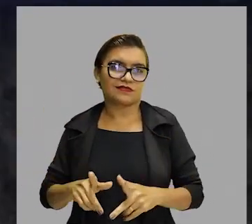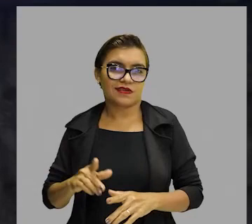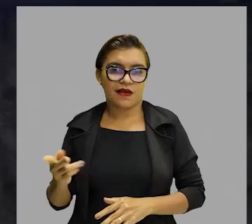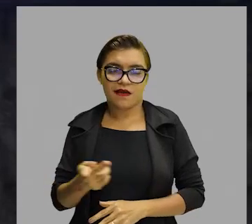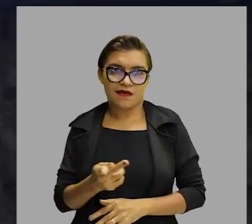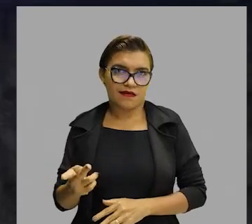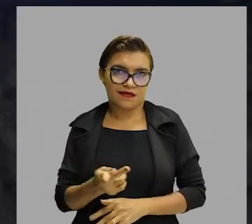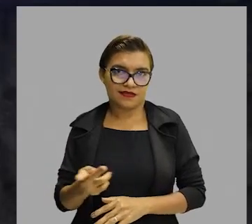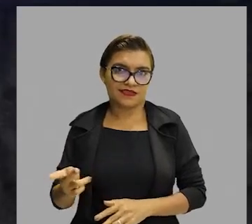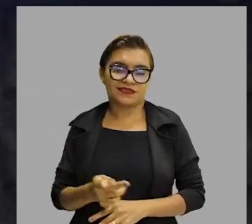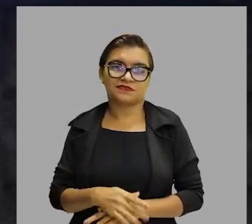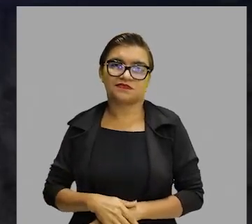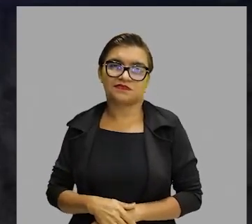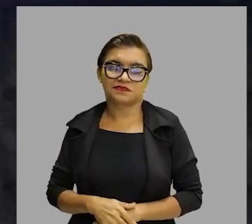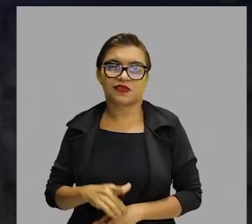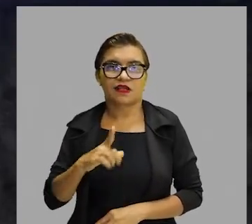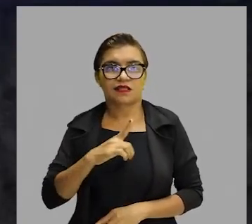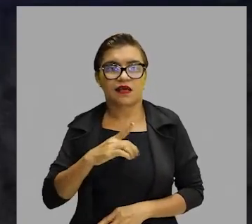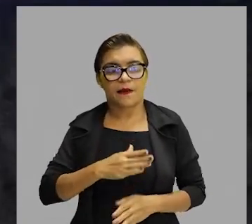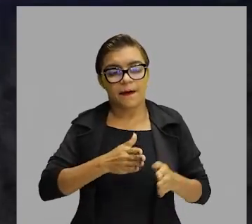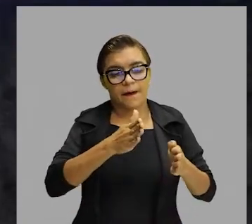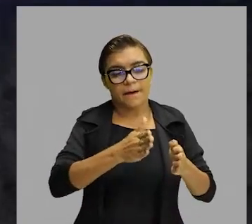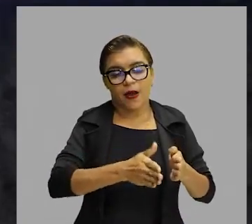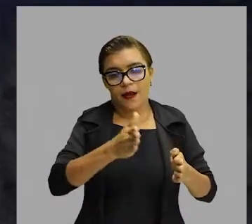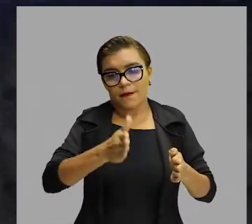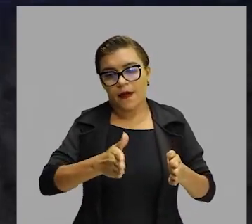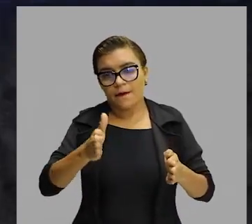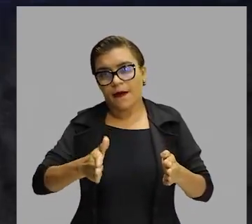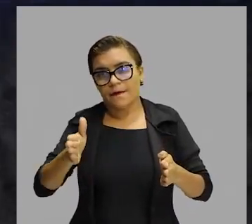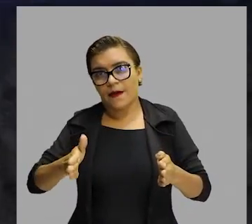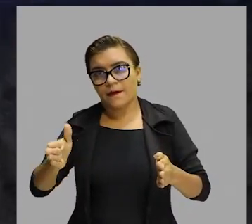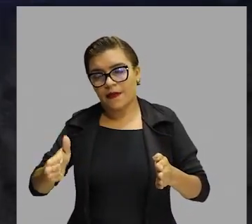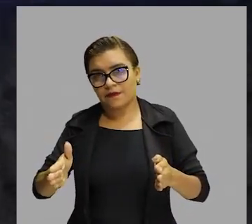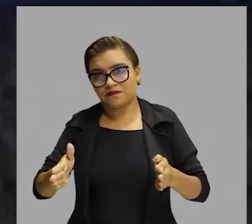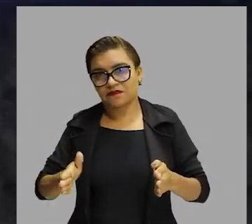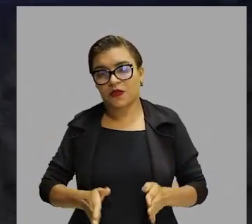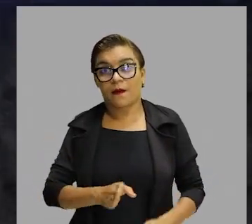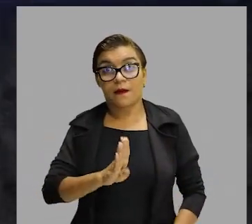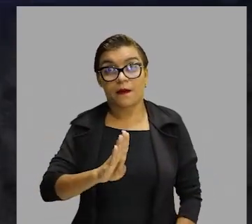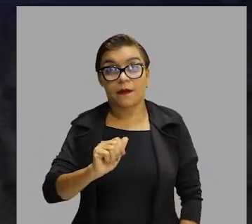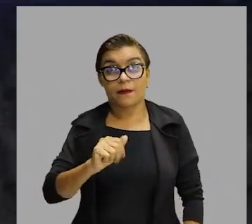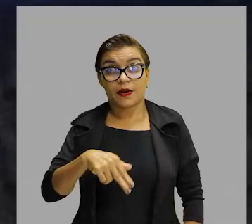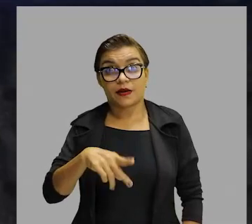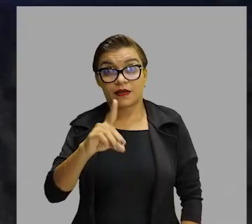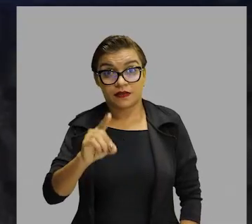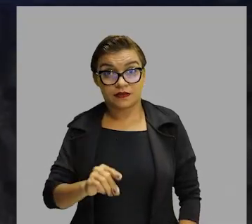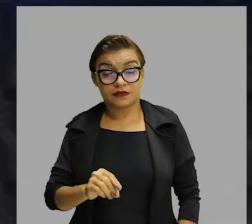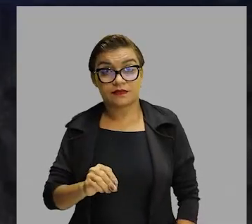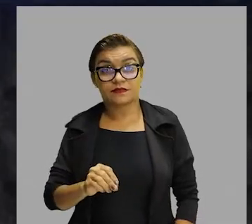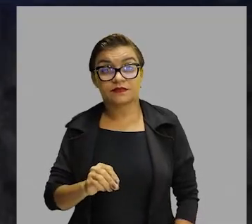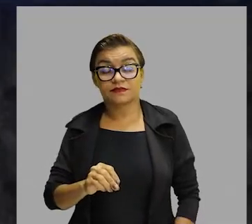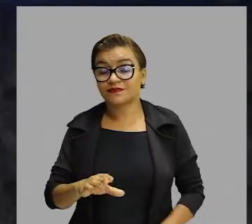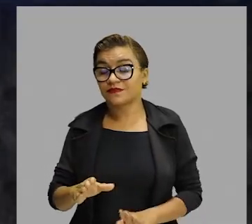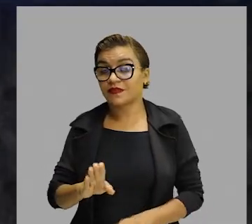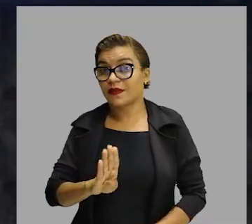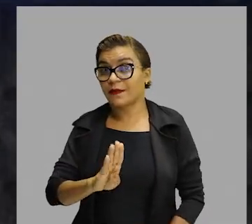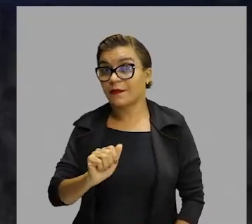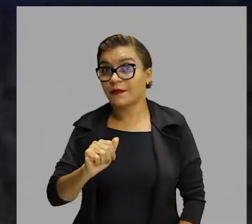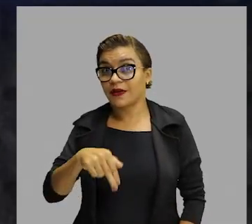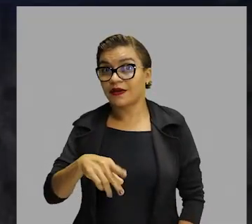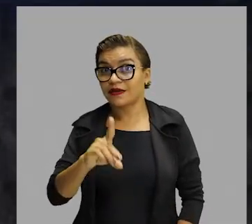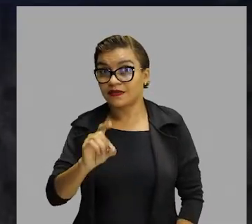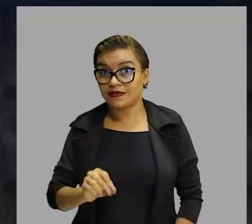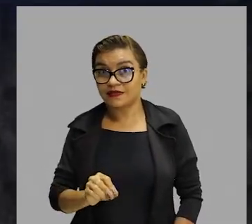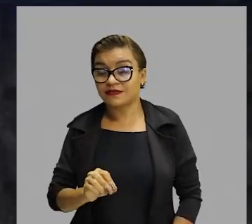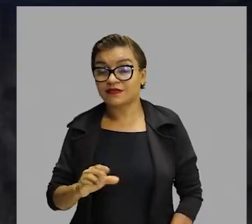né? Então, nós temos ali as bandas, nós chamamos de banda de valência, que é onde nós encontramos ali os elétrons, e nós temos a banda de condução, que é para onde